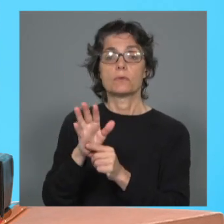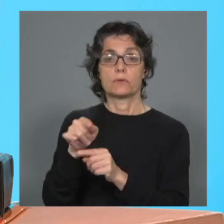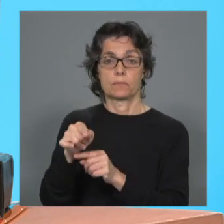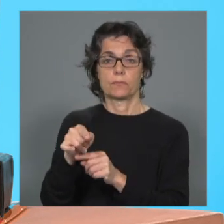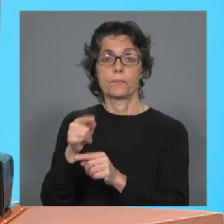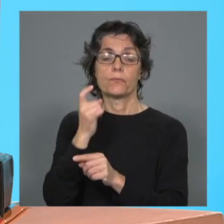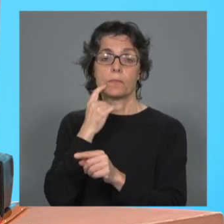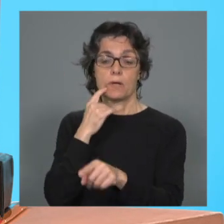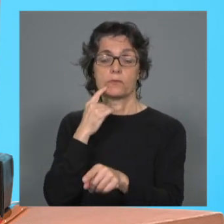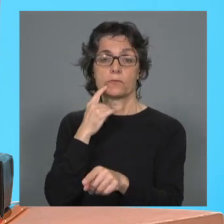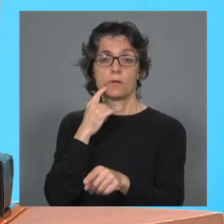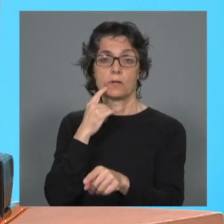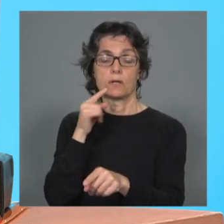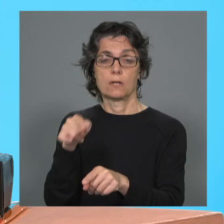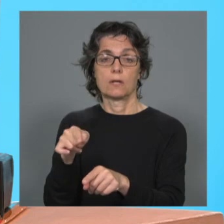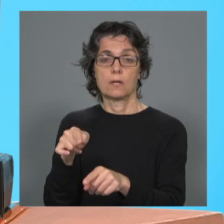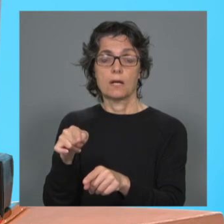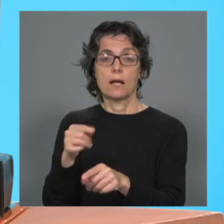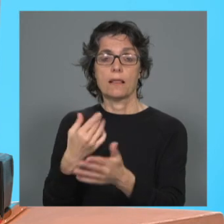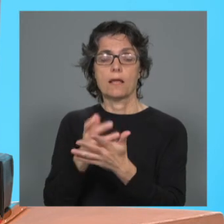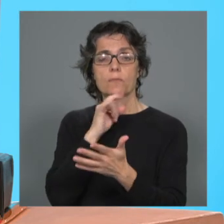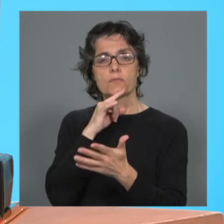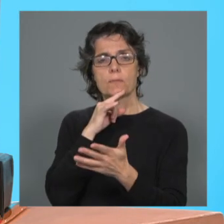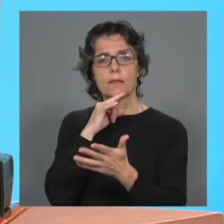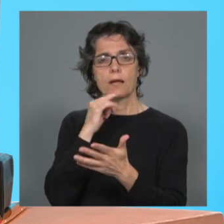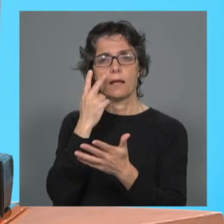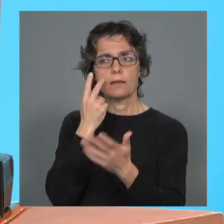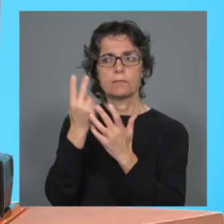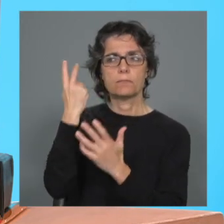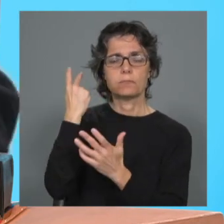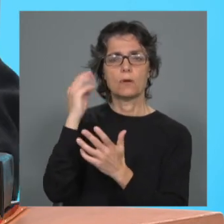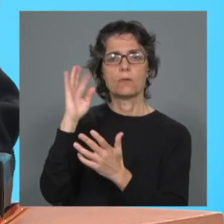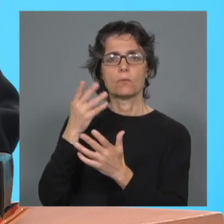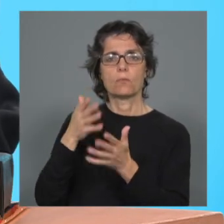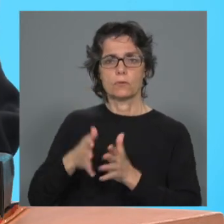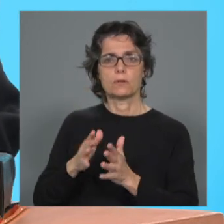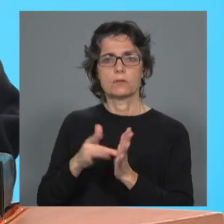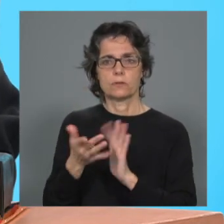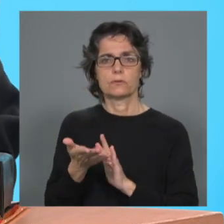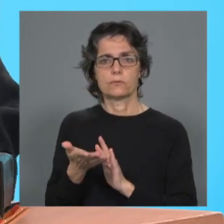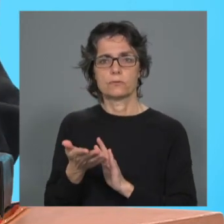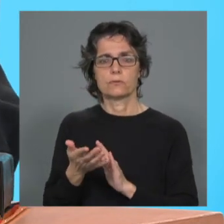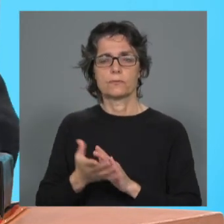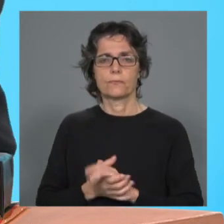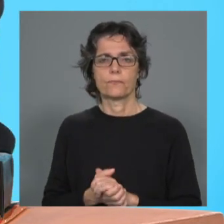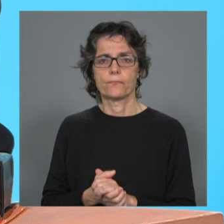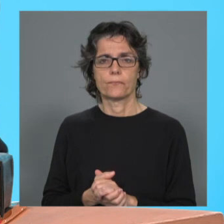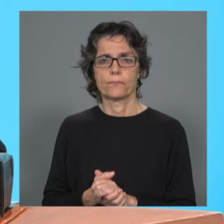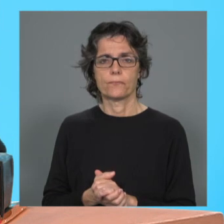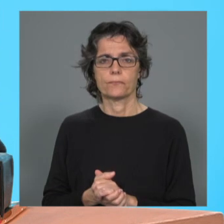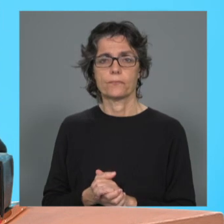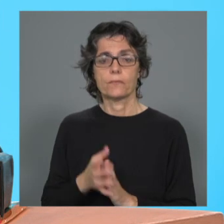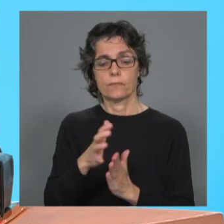e são muitos os textos, que informam os textos anteriores. Mas há também aqui nas narrativas de